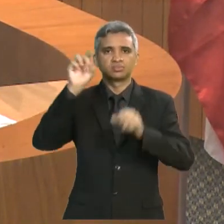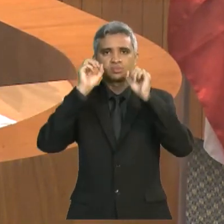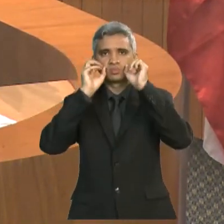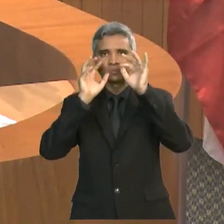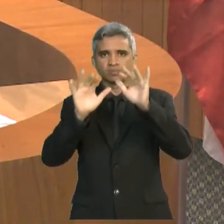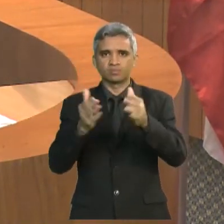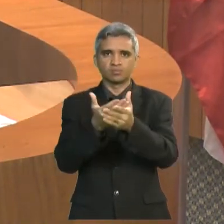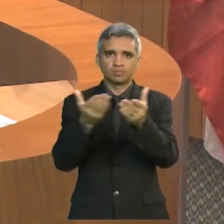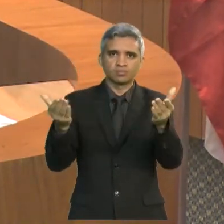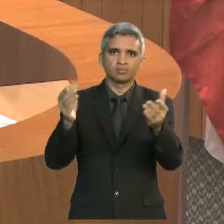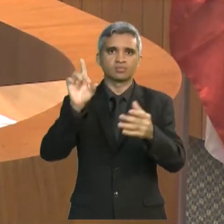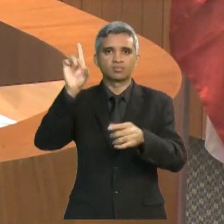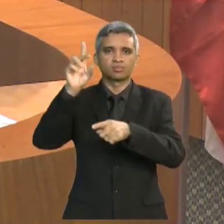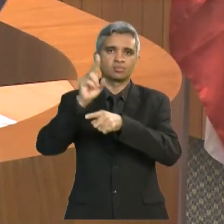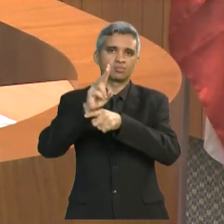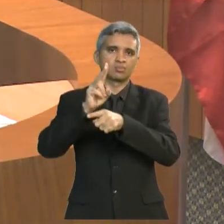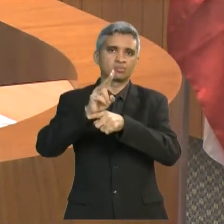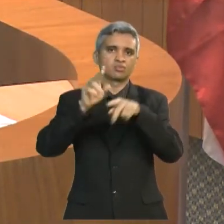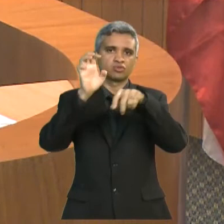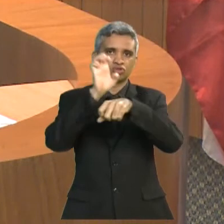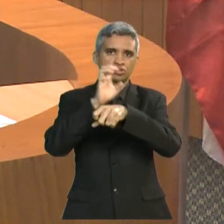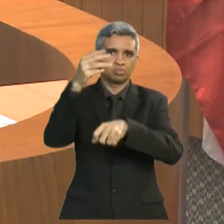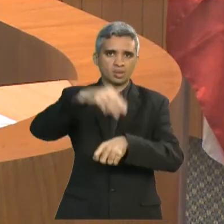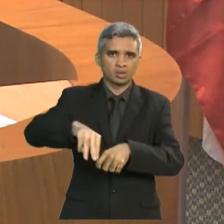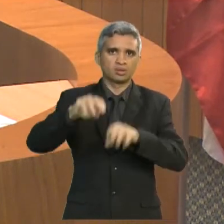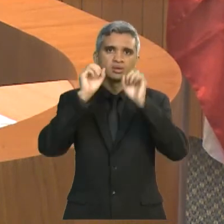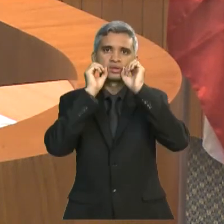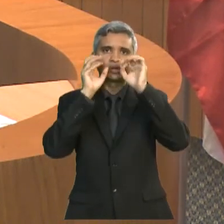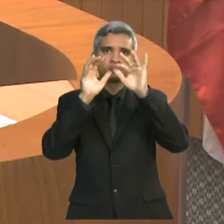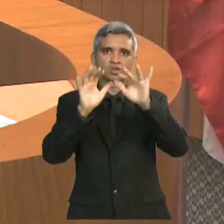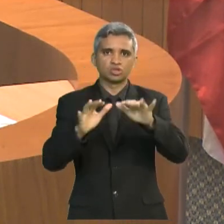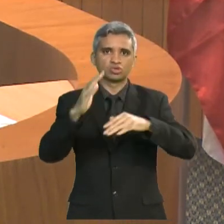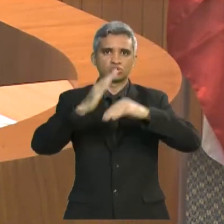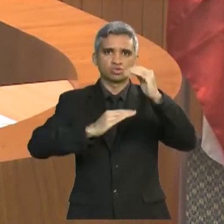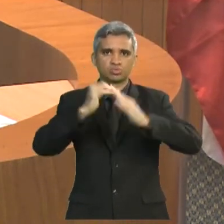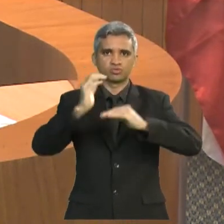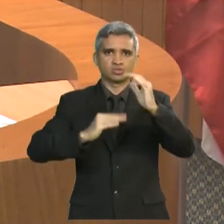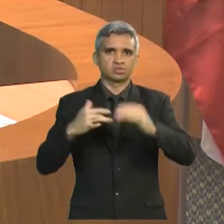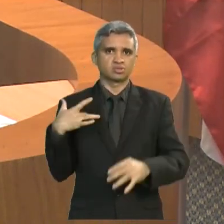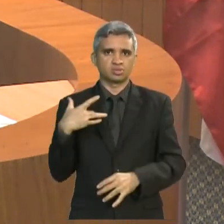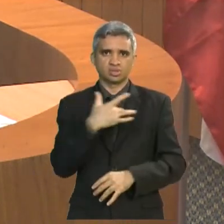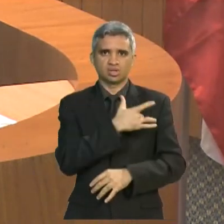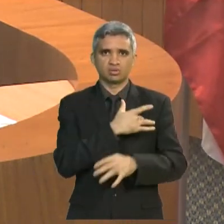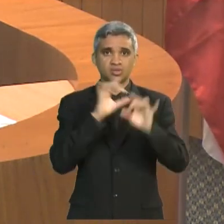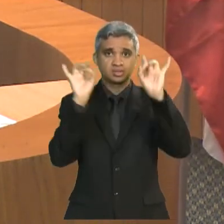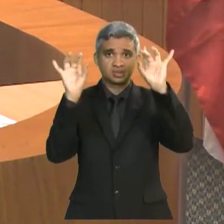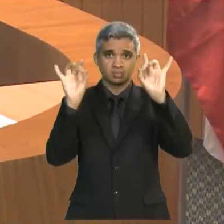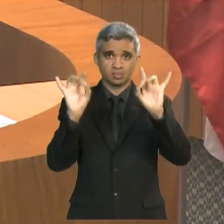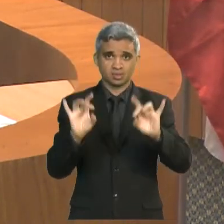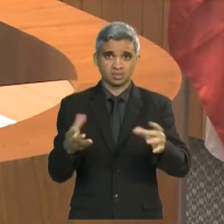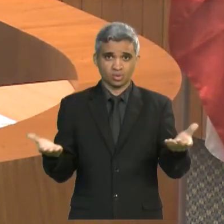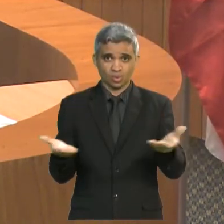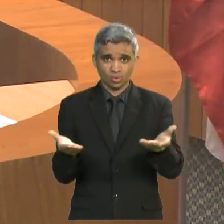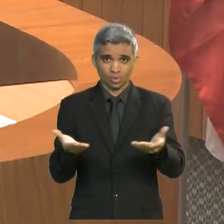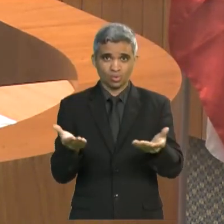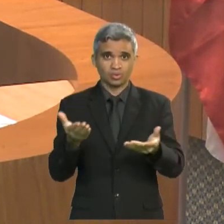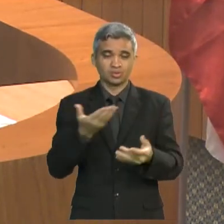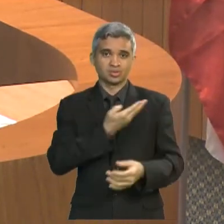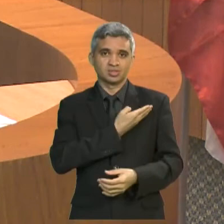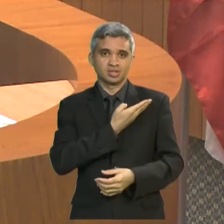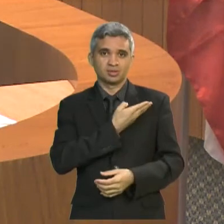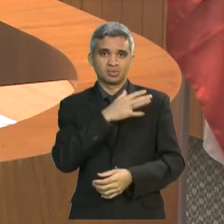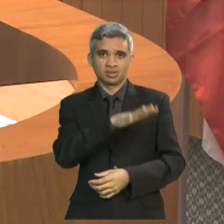te abençoe nossa plantação estados Maranhão e abençoe a todos os profissionais de saúde e esquece Ah não é de hoje faz nossos amigos da área da